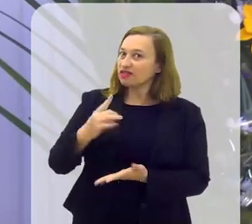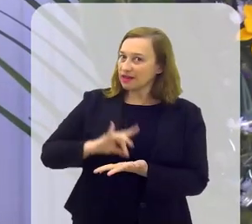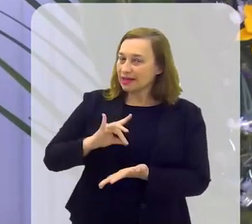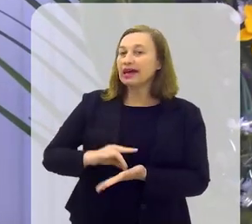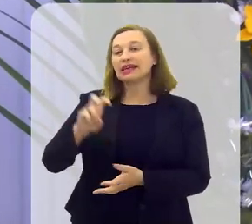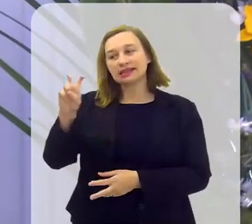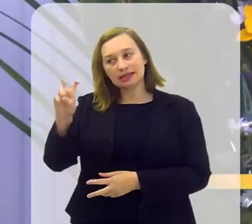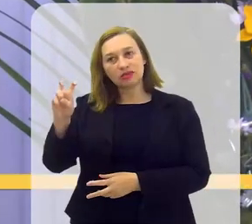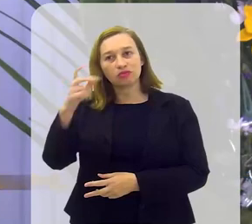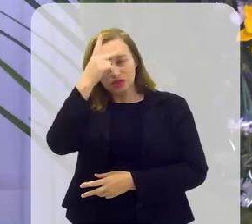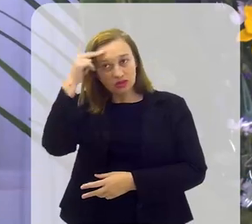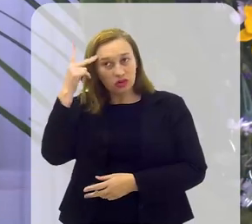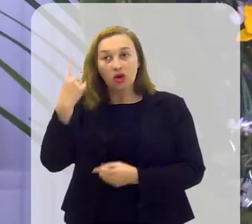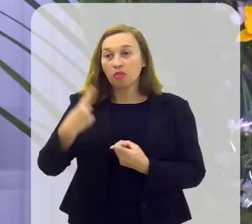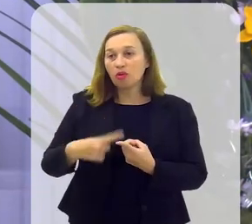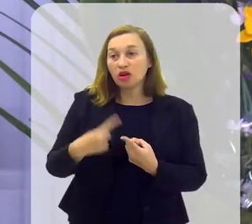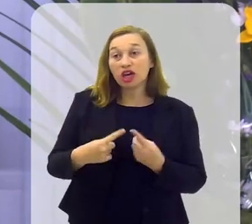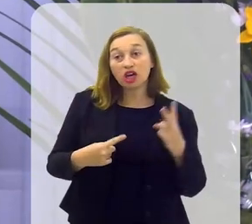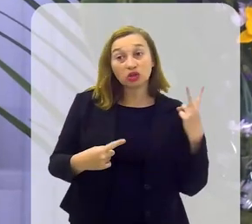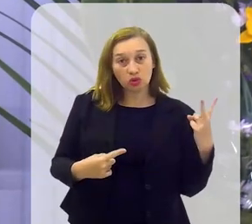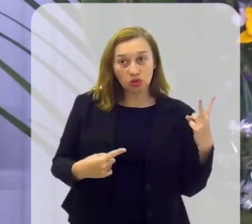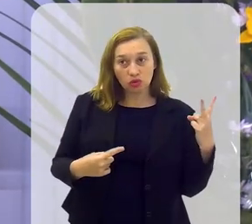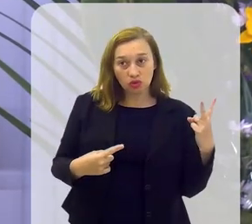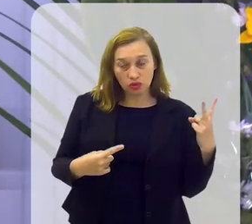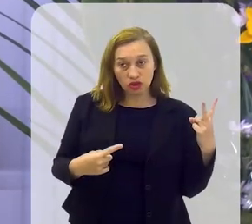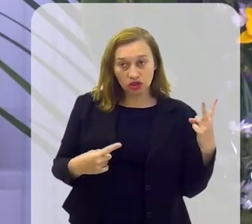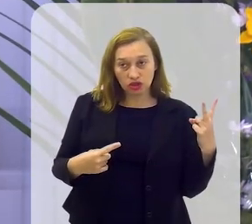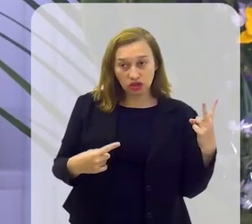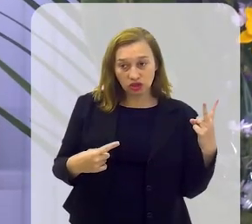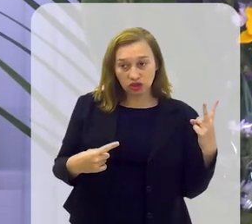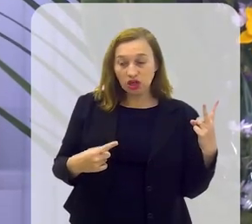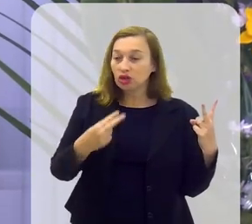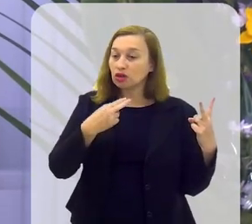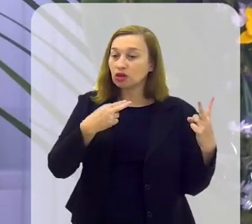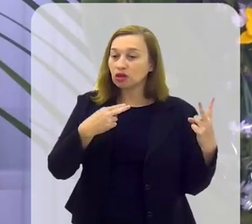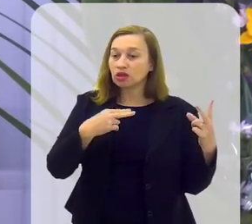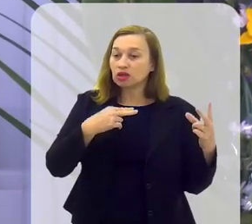Vamos então de trabalho